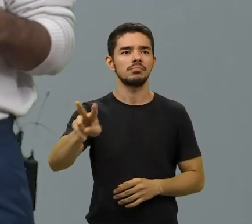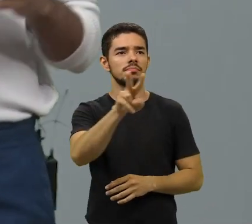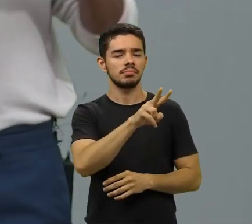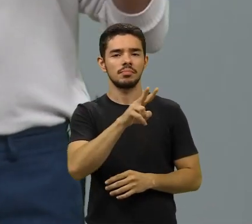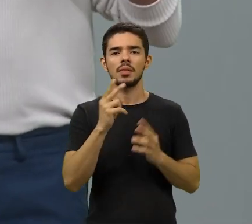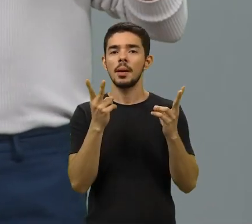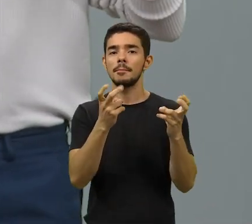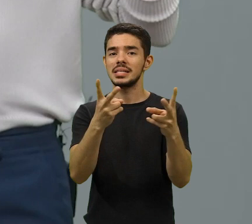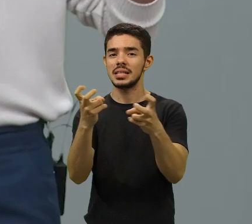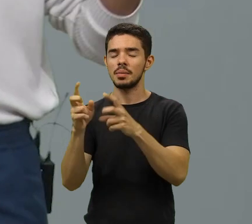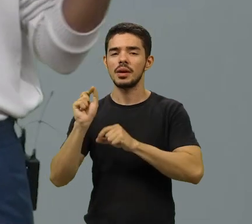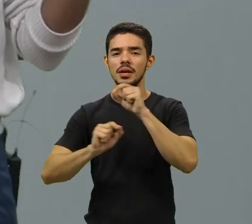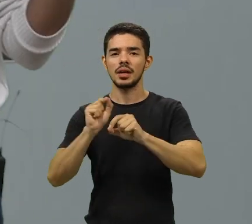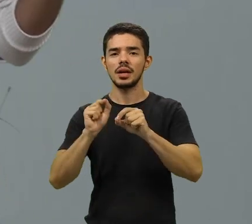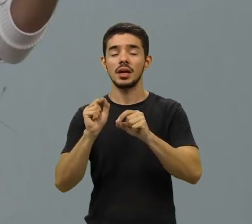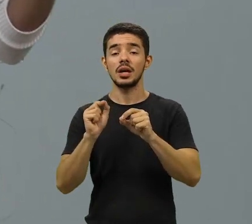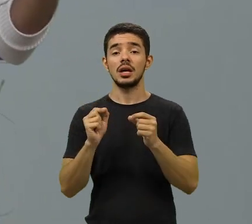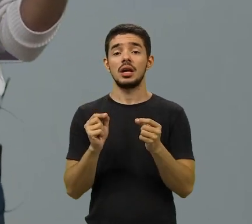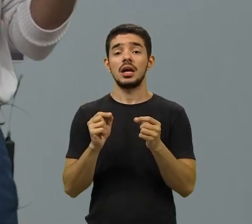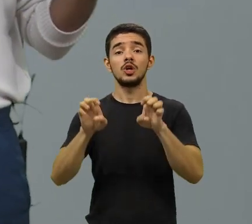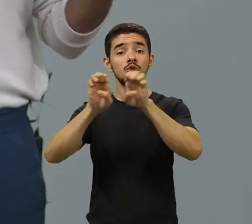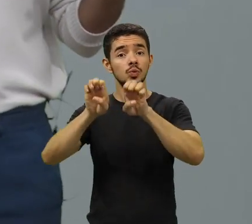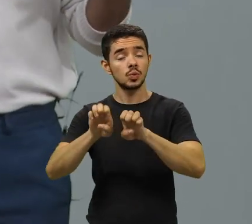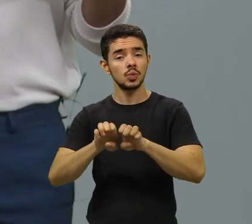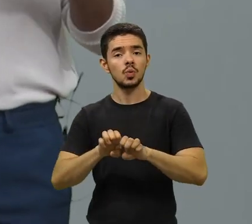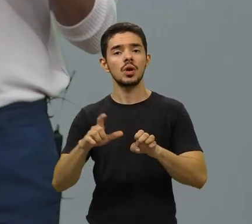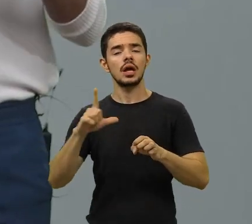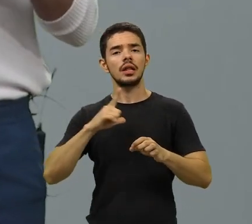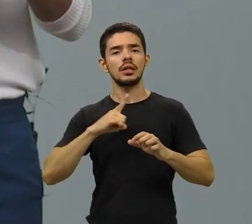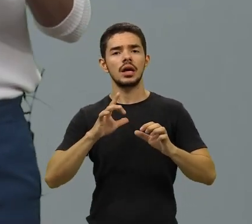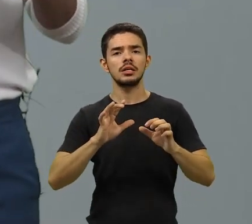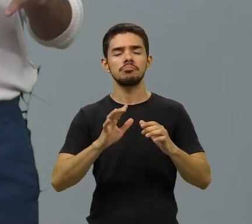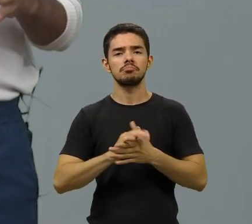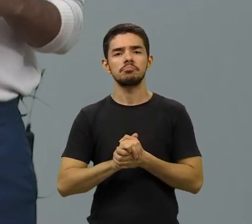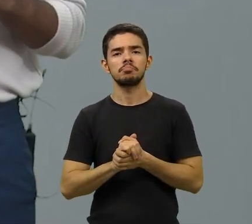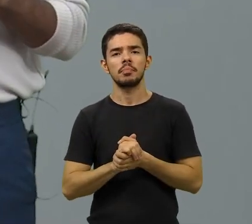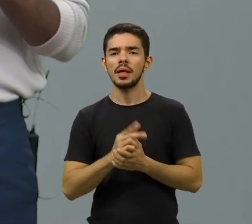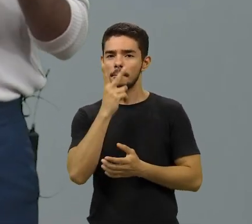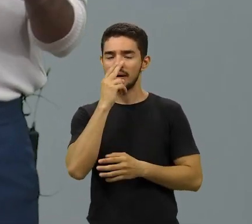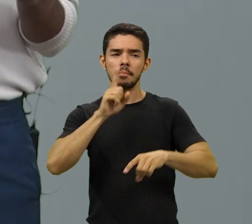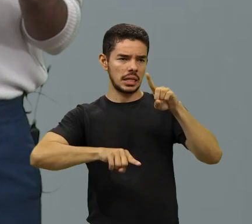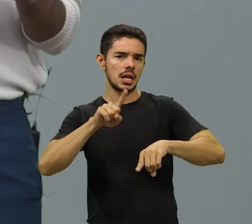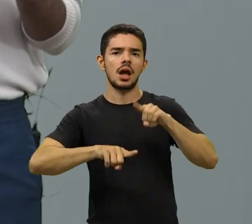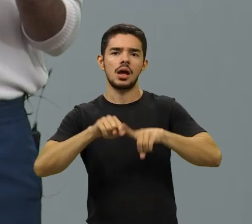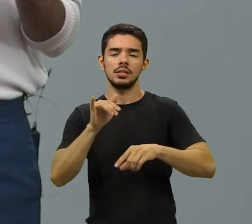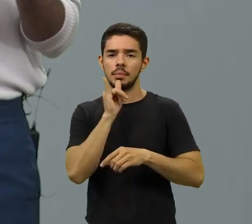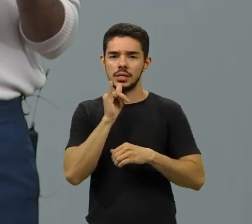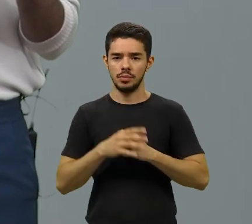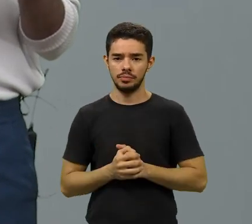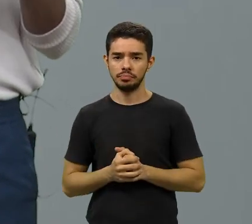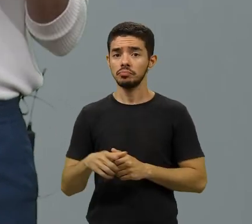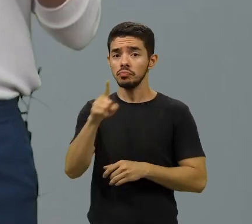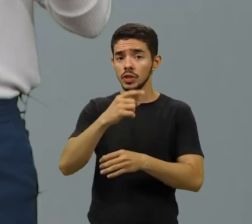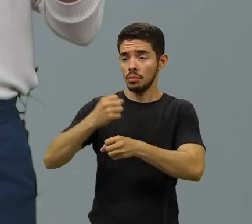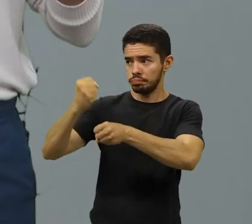estiver. Você vai observar que as estruturas, elas são formadas por um conjunto de materiais. Por